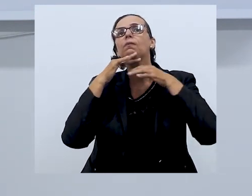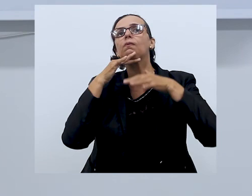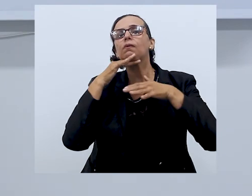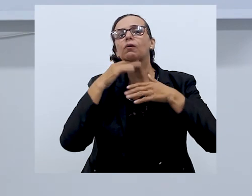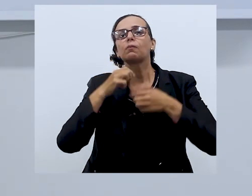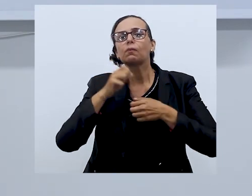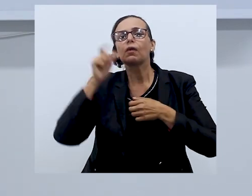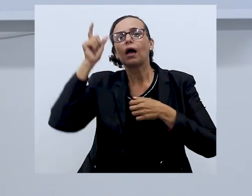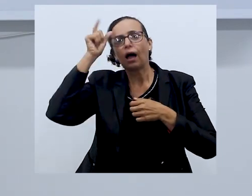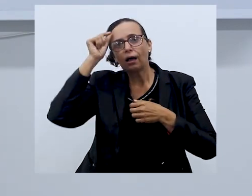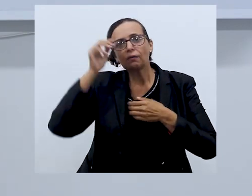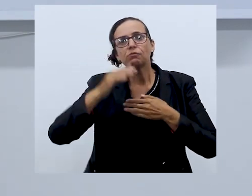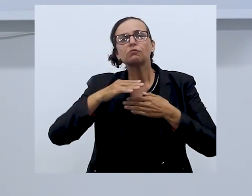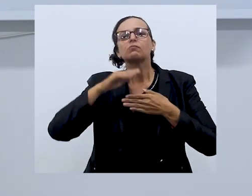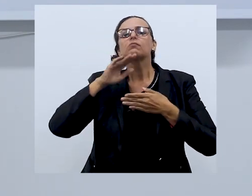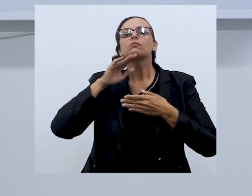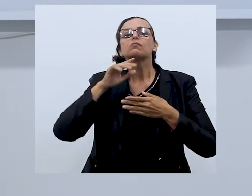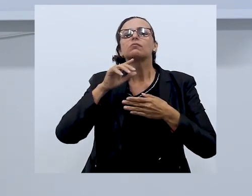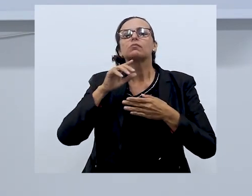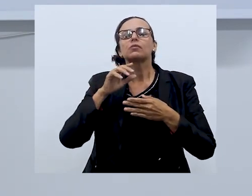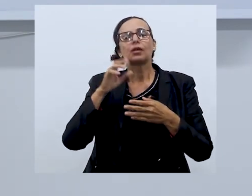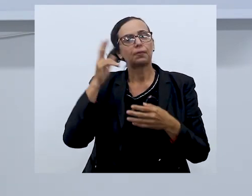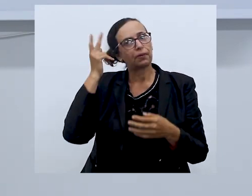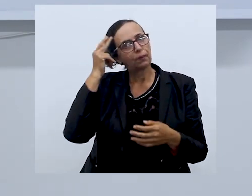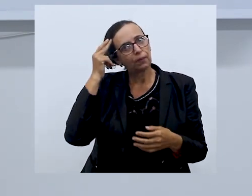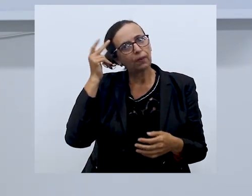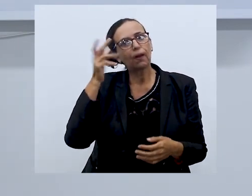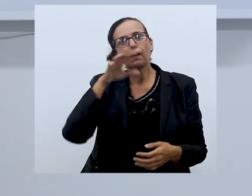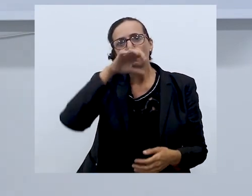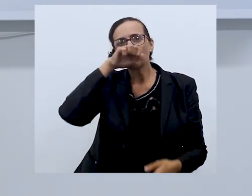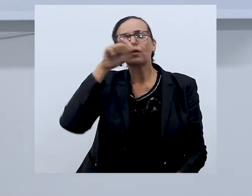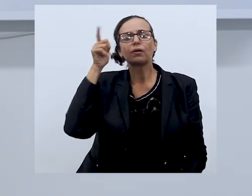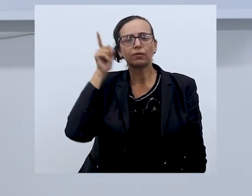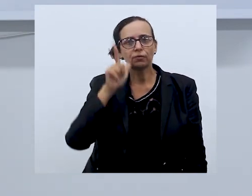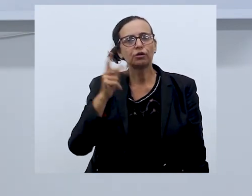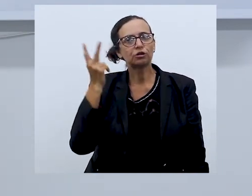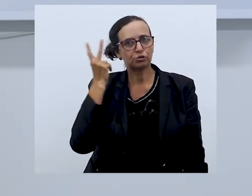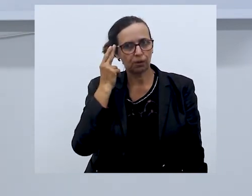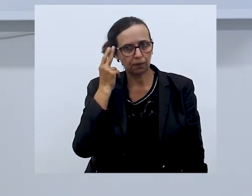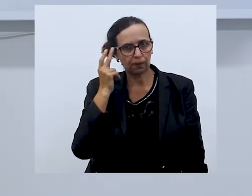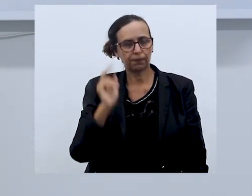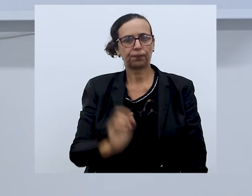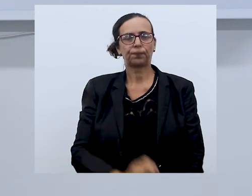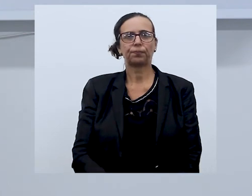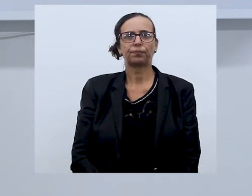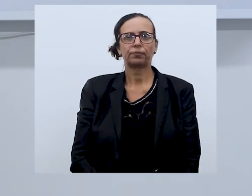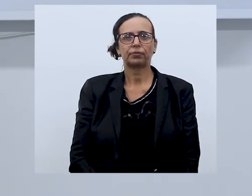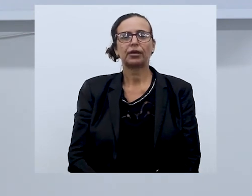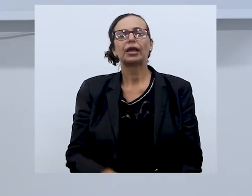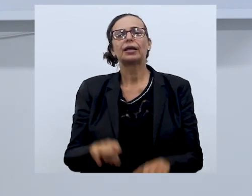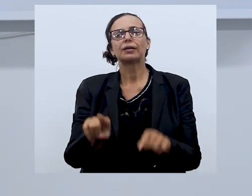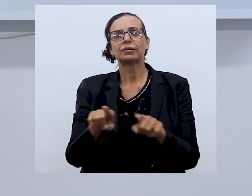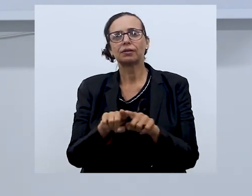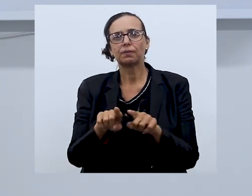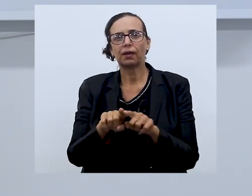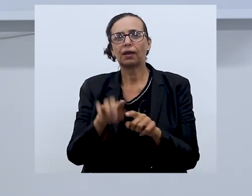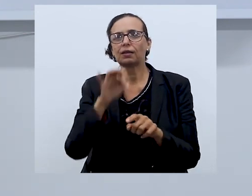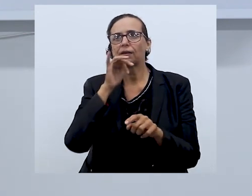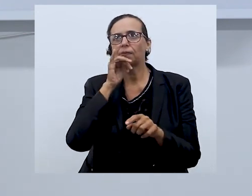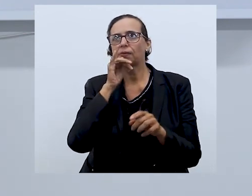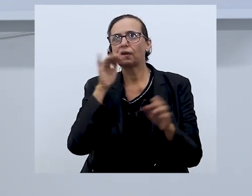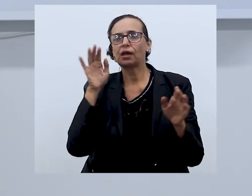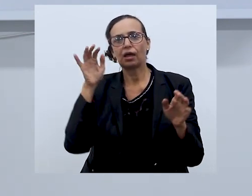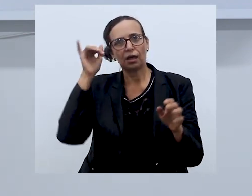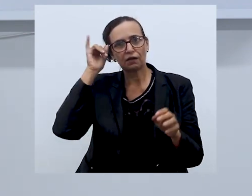saiam dela. A pessoa volte a respirar normalmente. Além disso, você deve manter o local